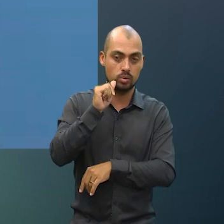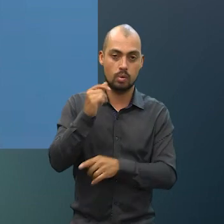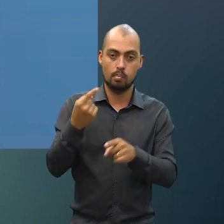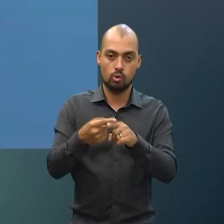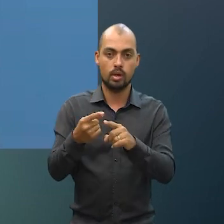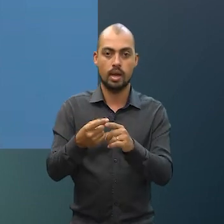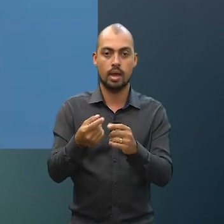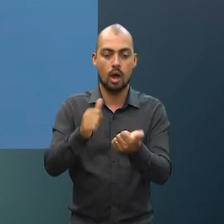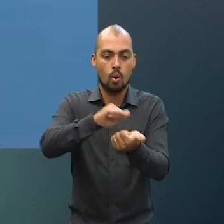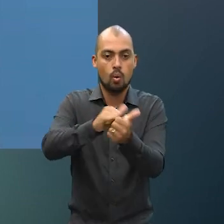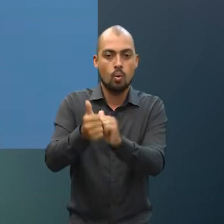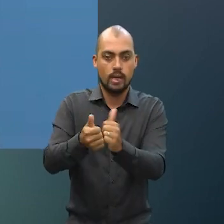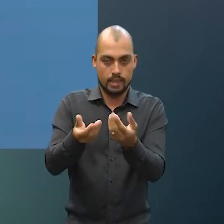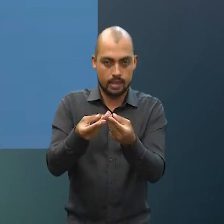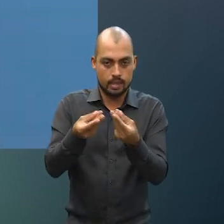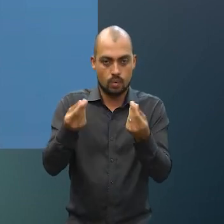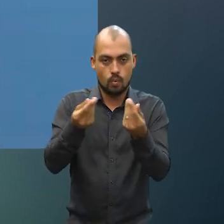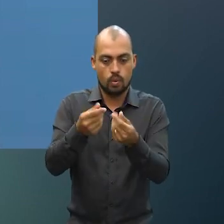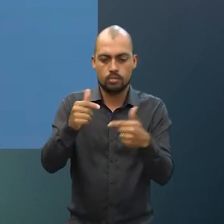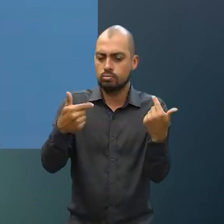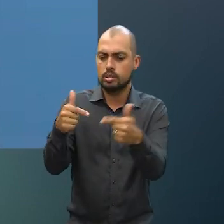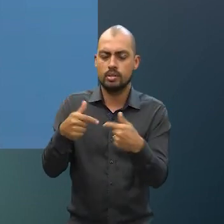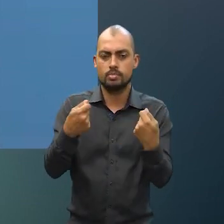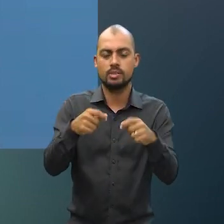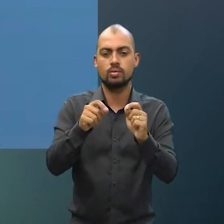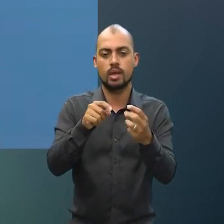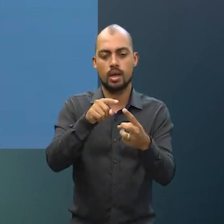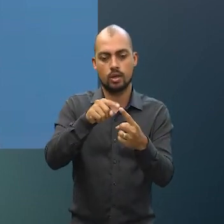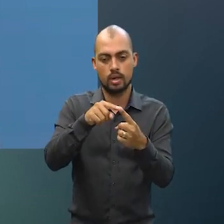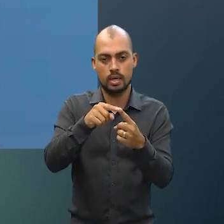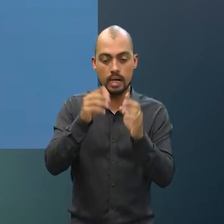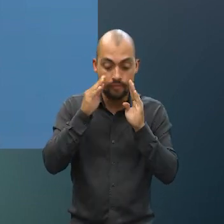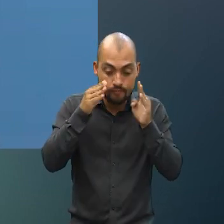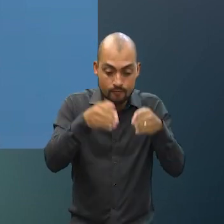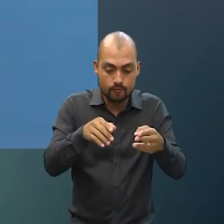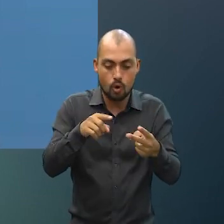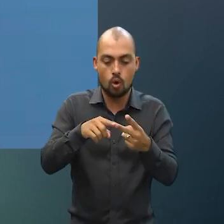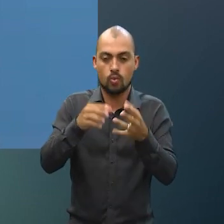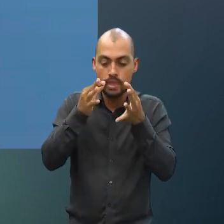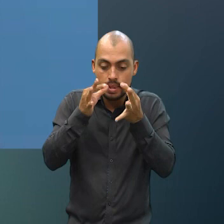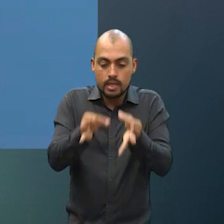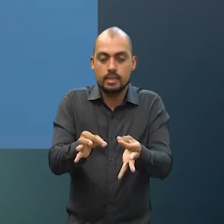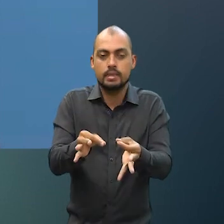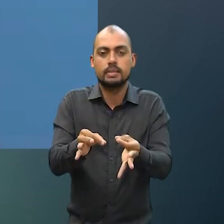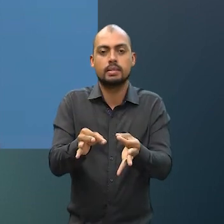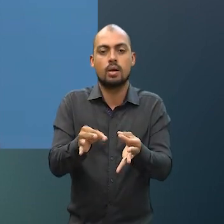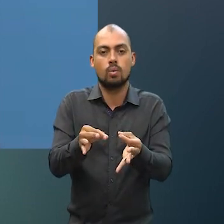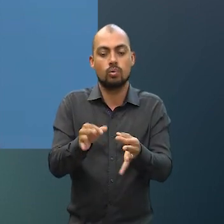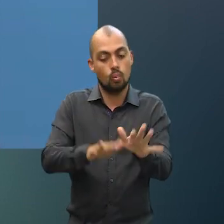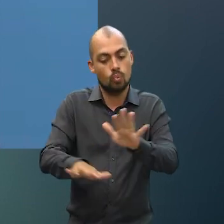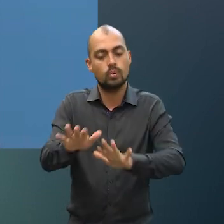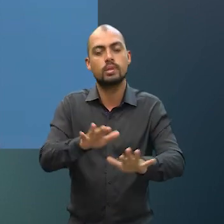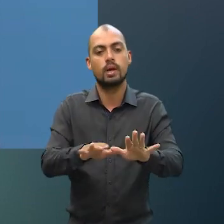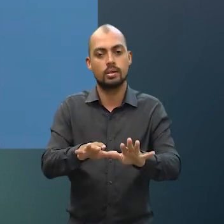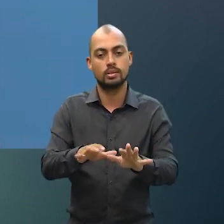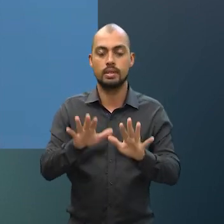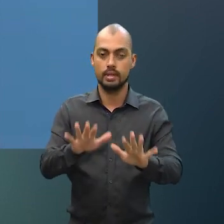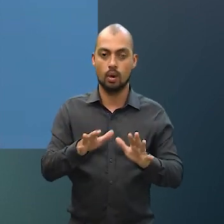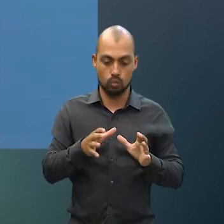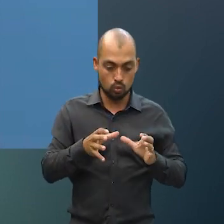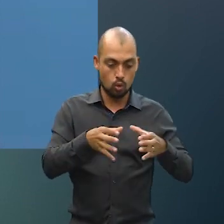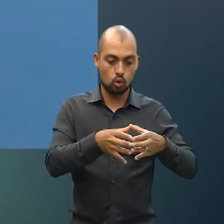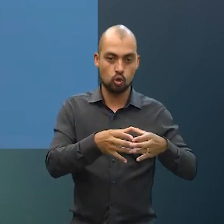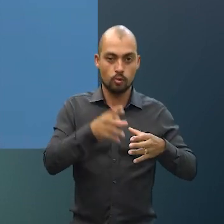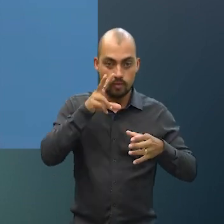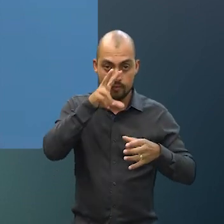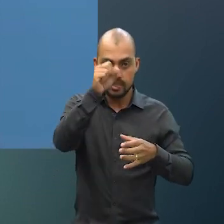se deve a todo o capricho, atenção e foco que elas têm no trabalho. Então, time que ganha não se